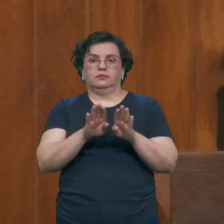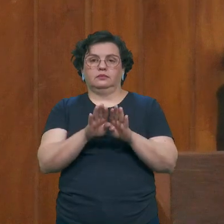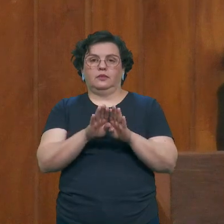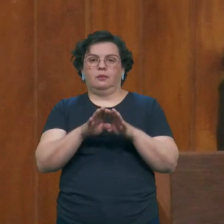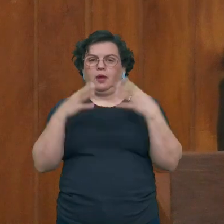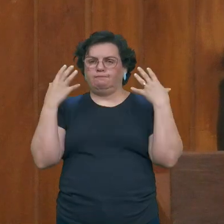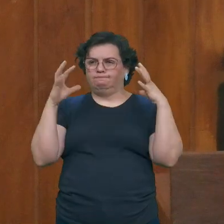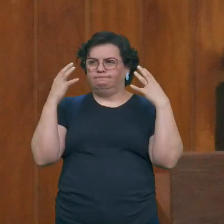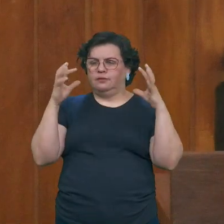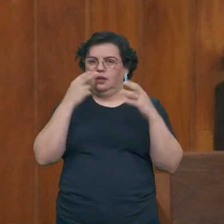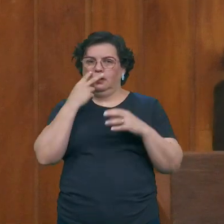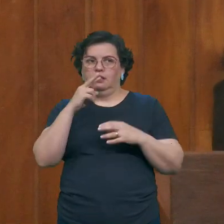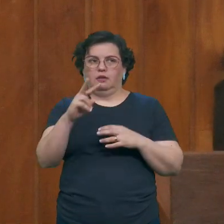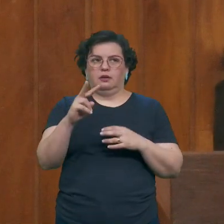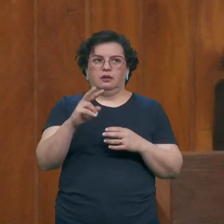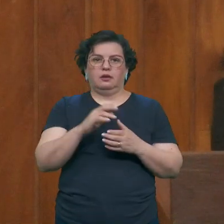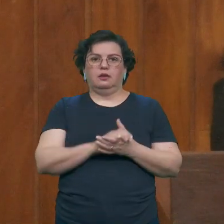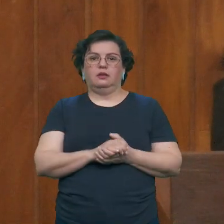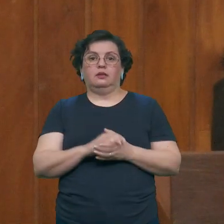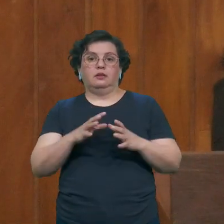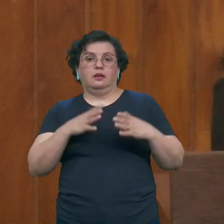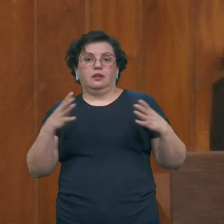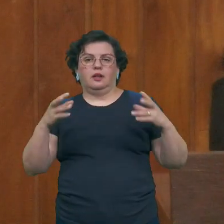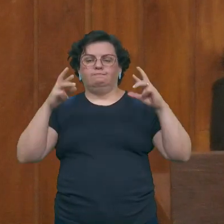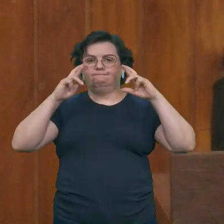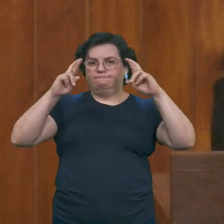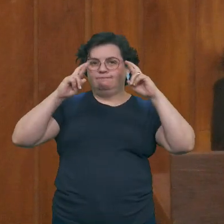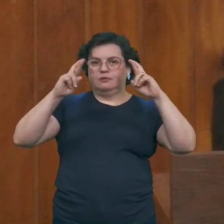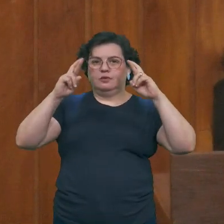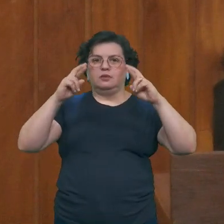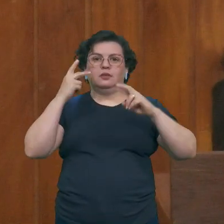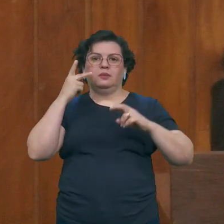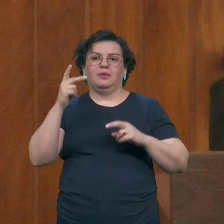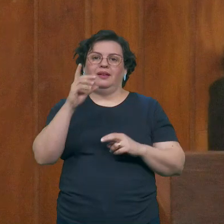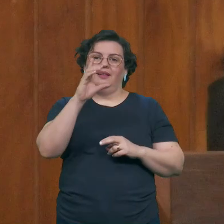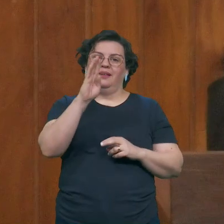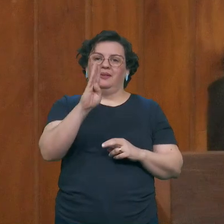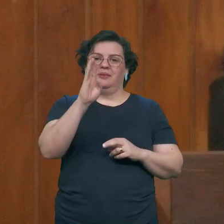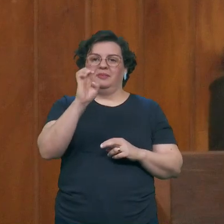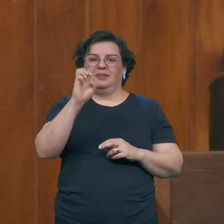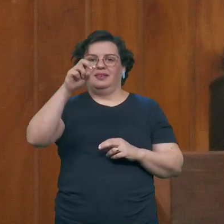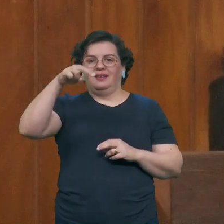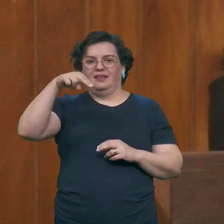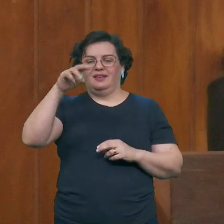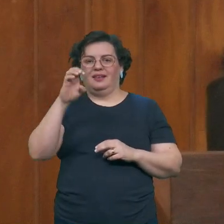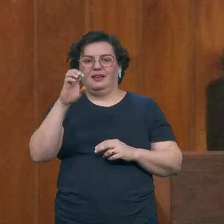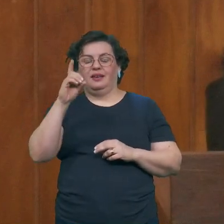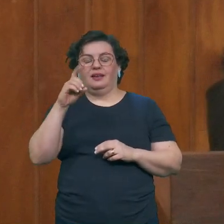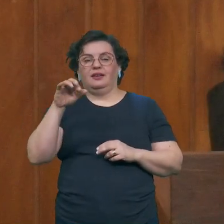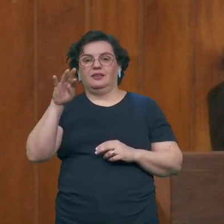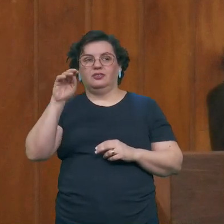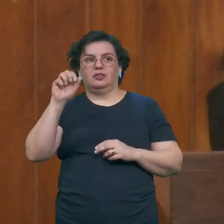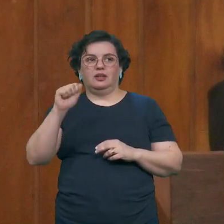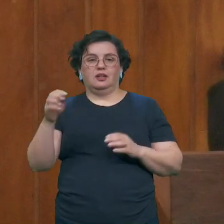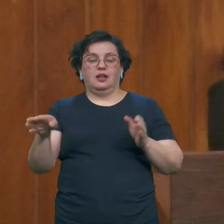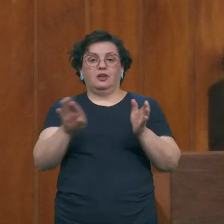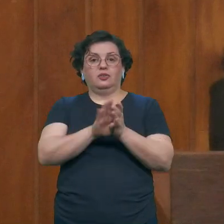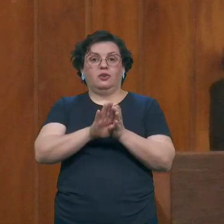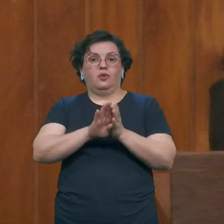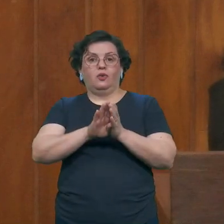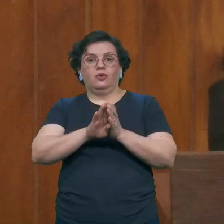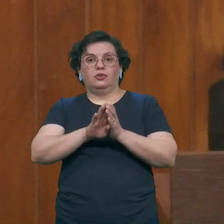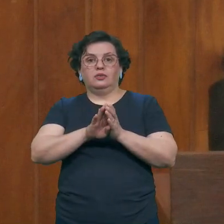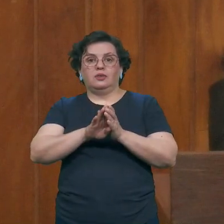aí a grande torcida aí para a dona Benedita, né? Que trouxe aí a